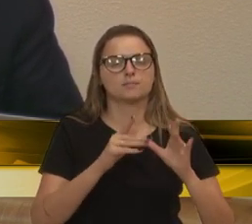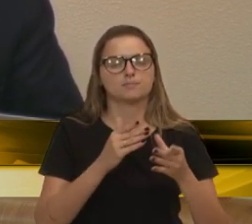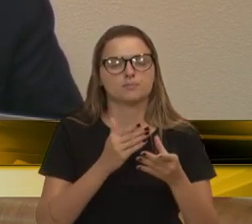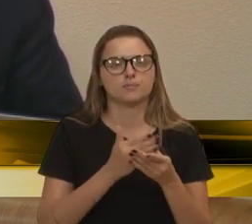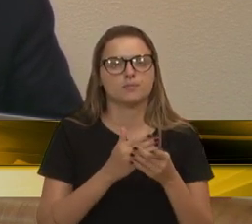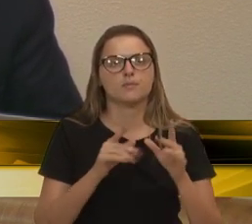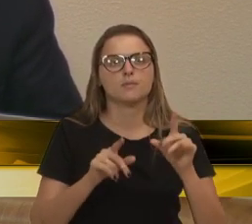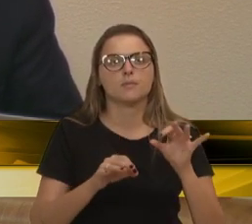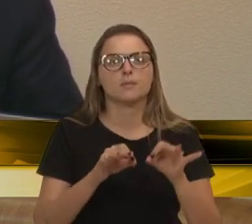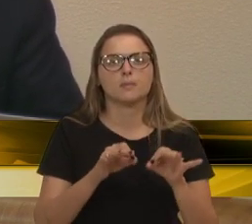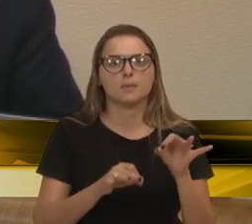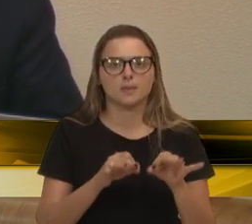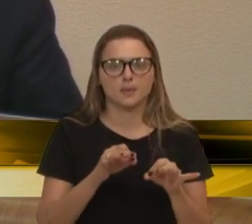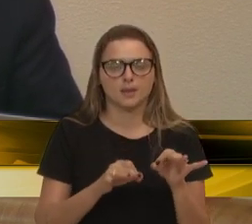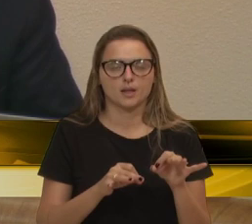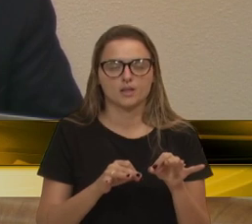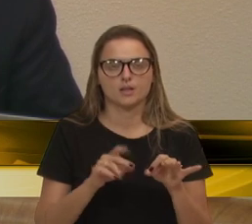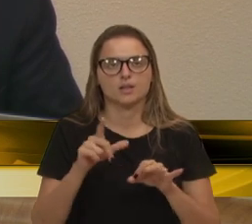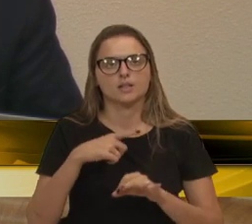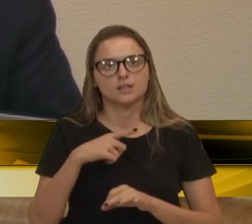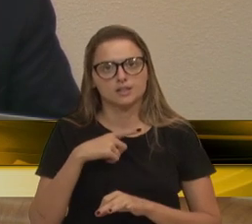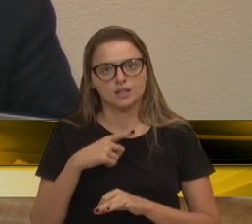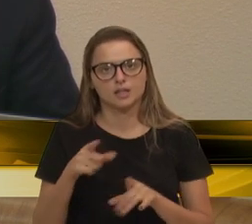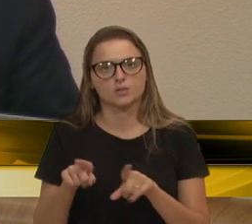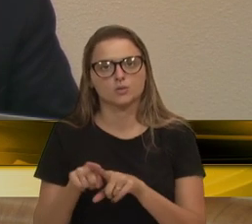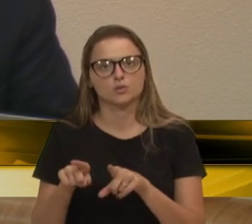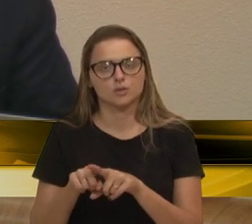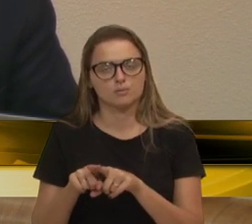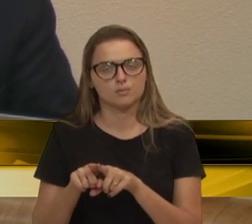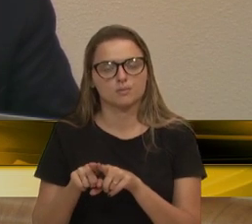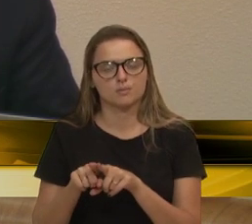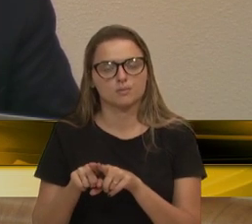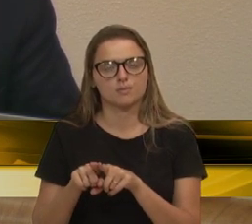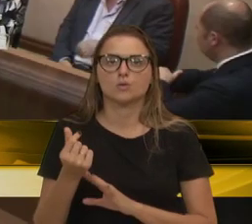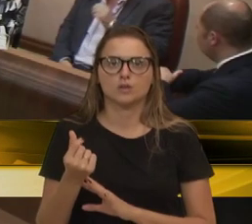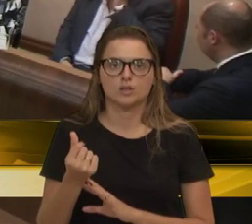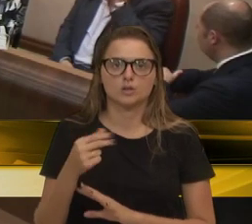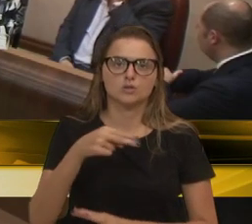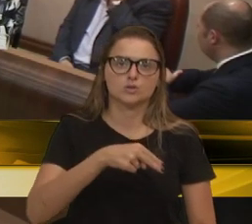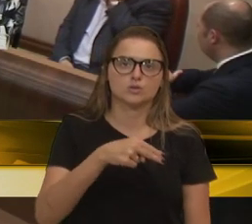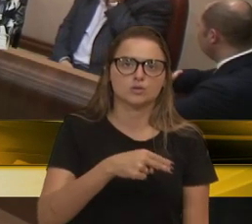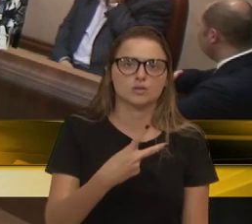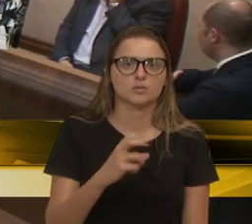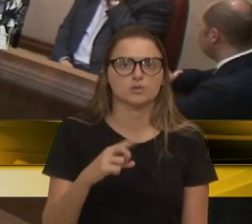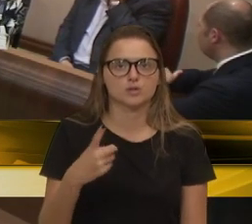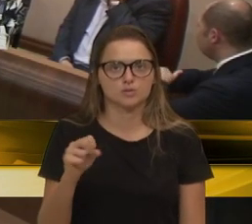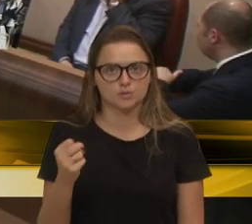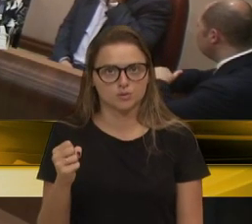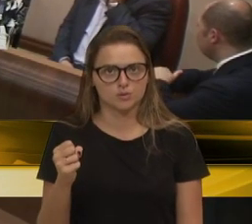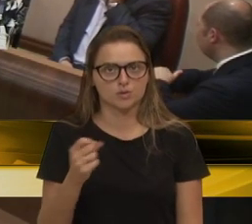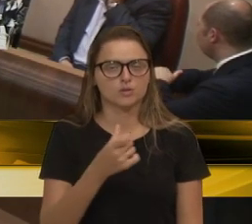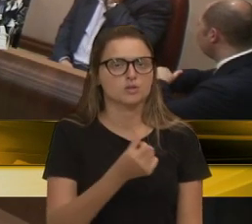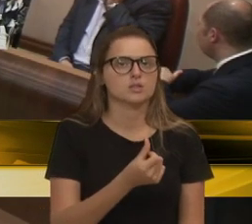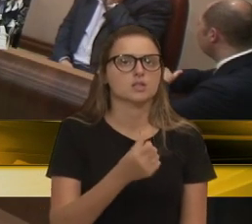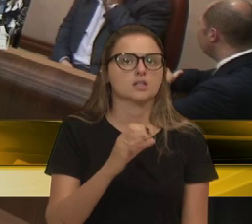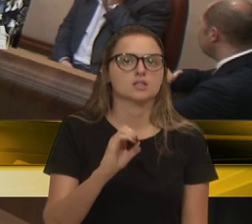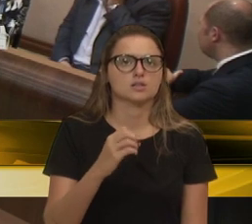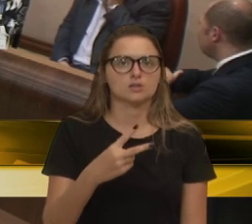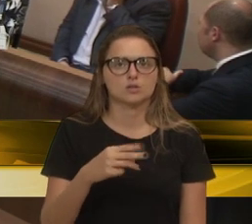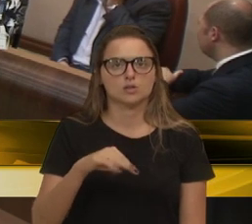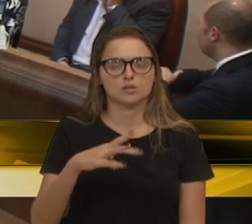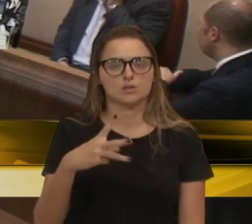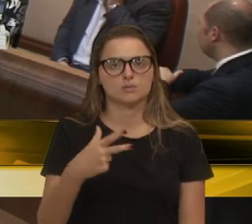devidamente escrito e orçado, hipótese em que o débito poderia alcançar, também em valor de 2018, R$